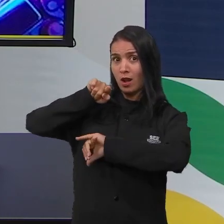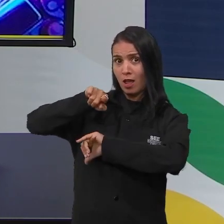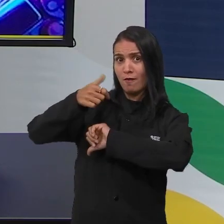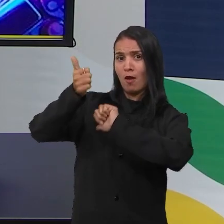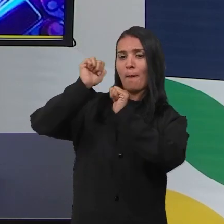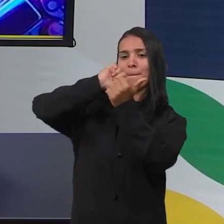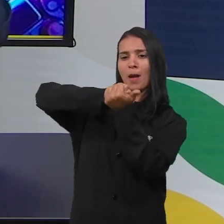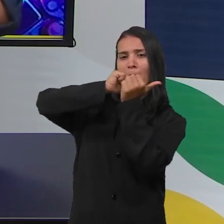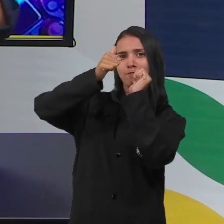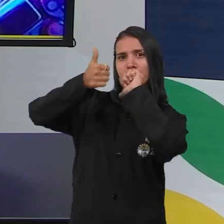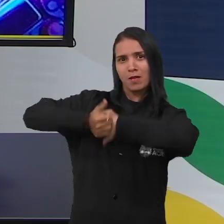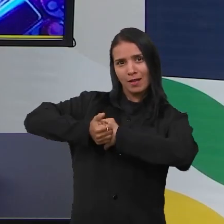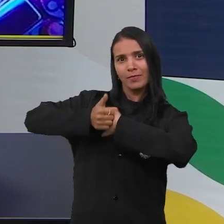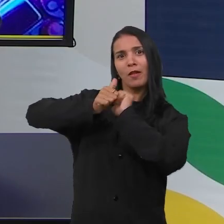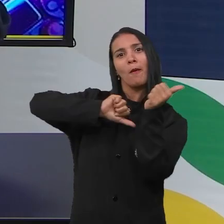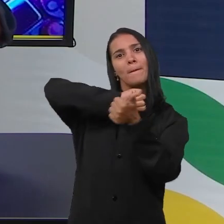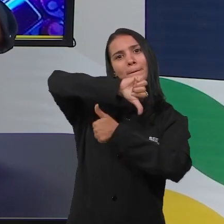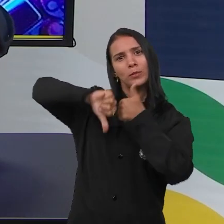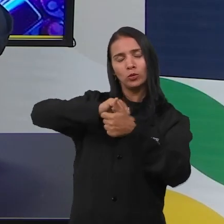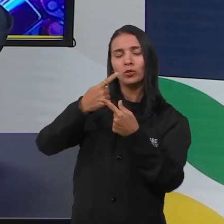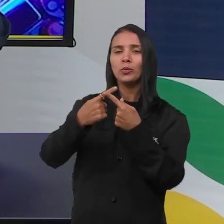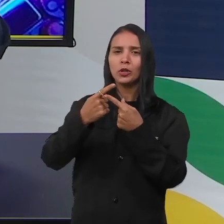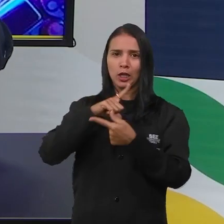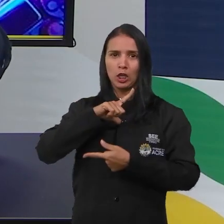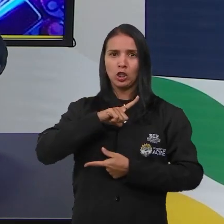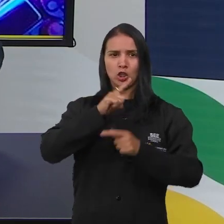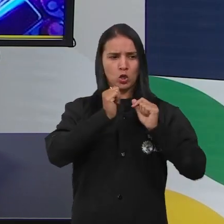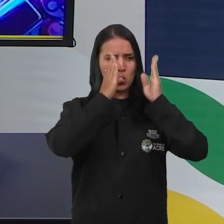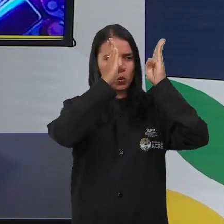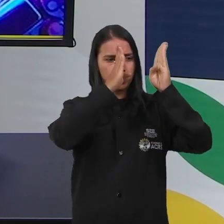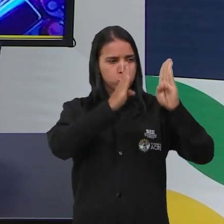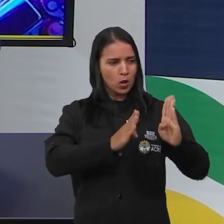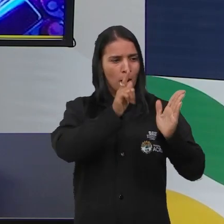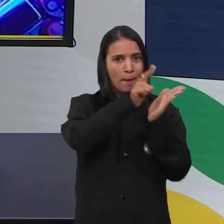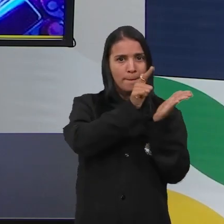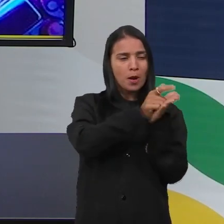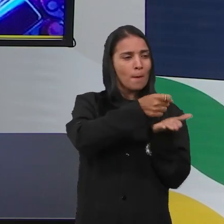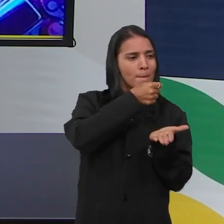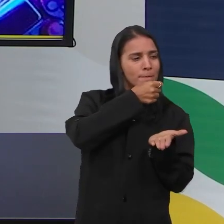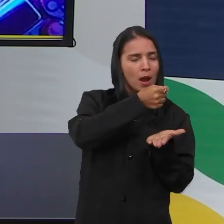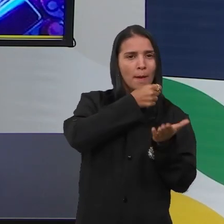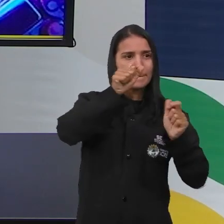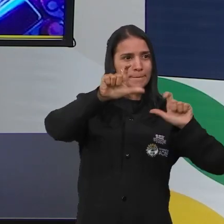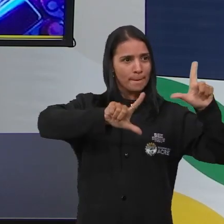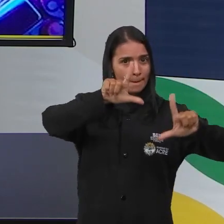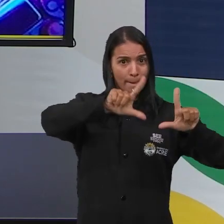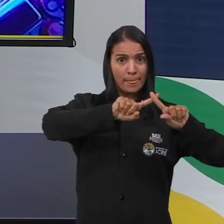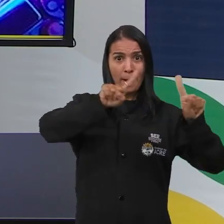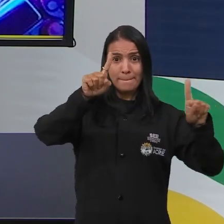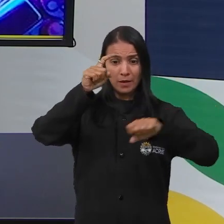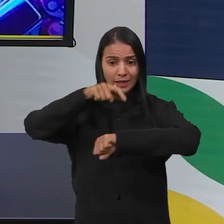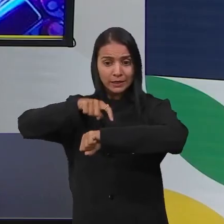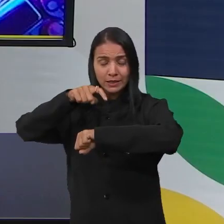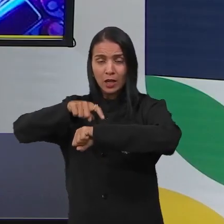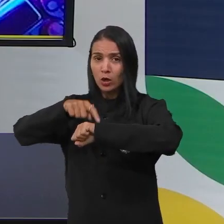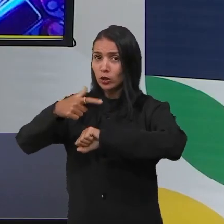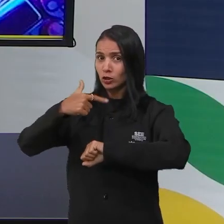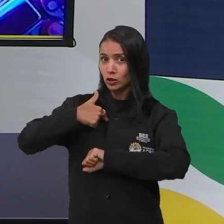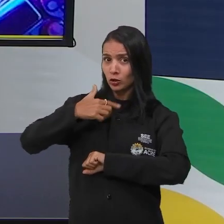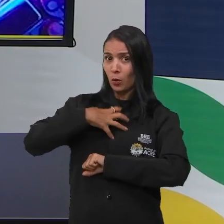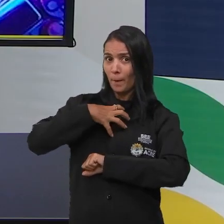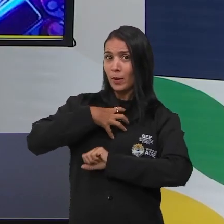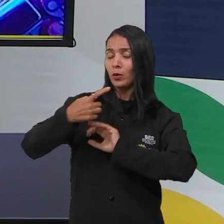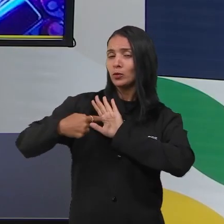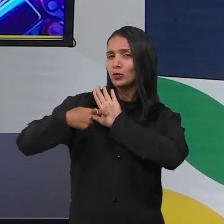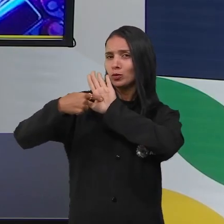reconfigurar ela tinha um panorama do jornal ali que é apresentado, mas na hora de apresentar, eu